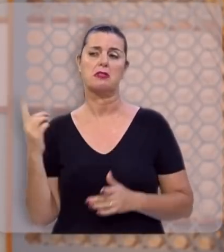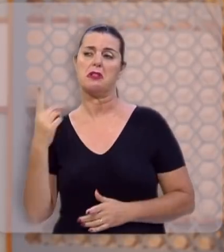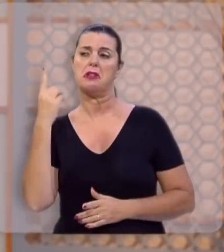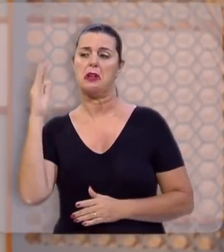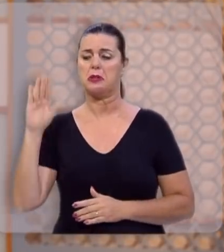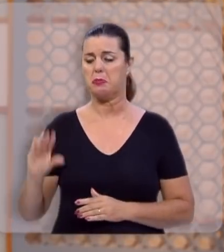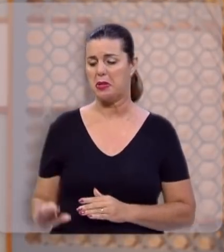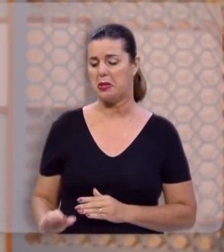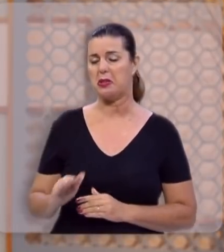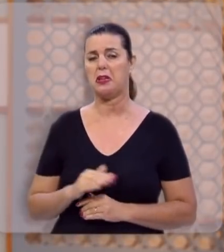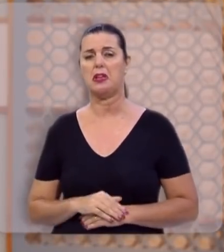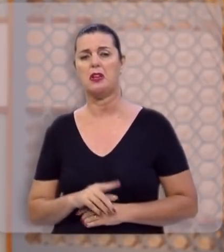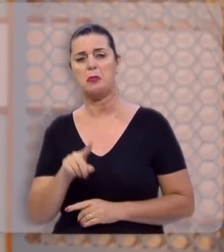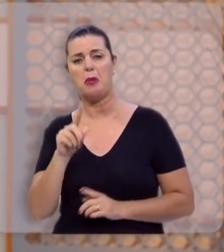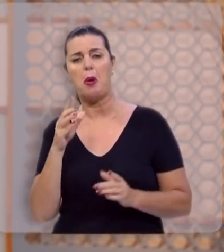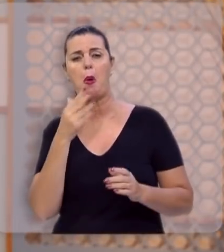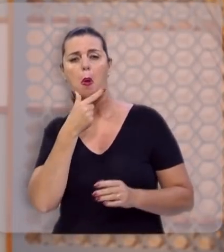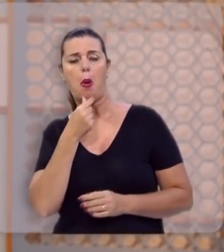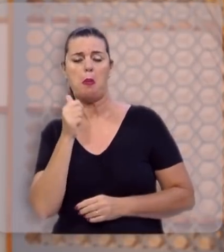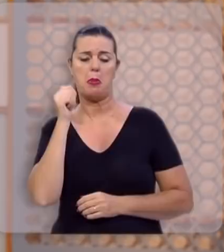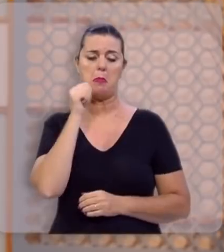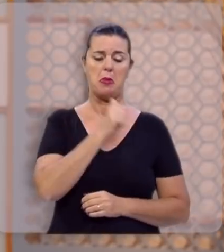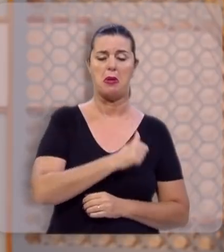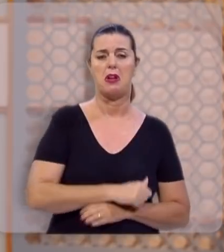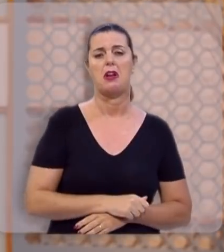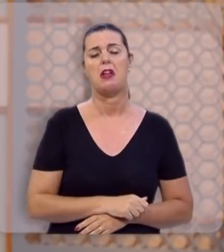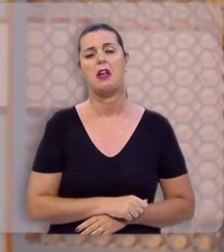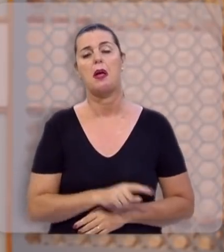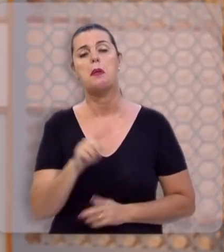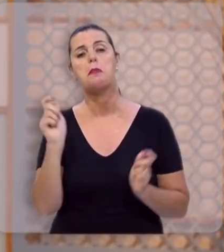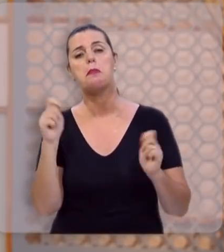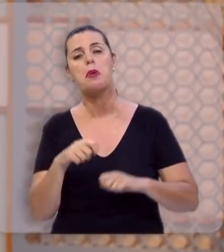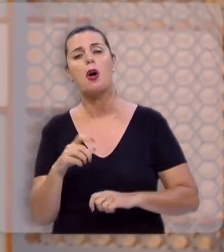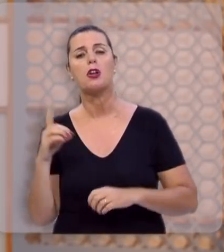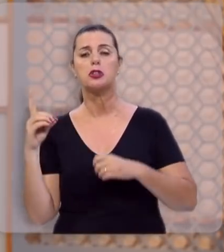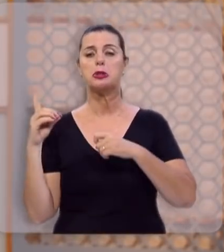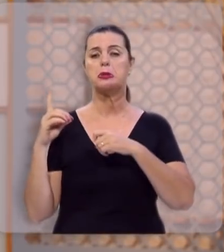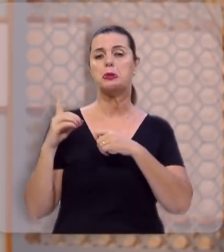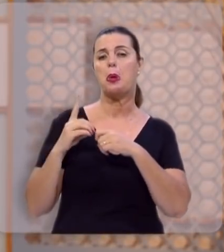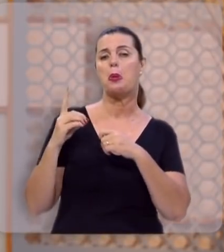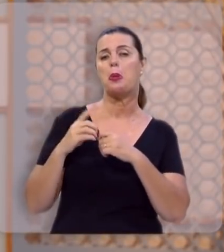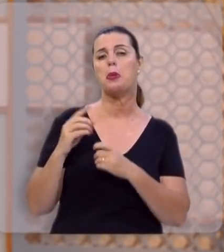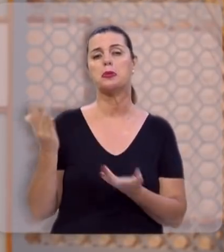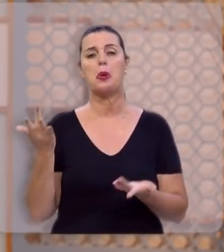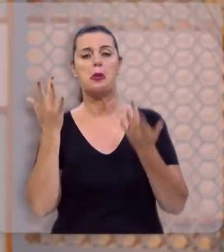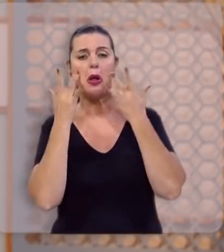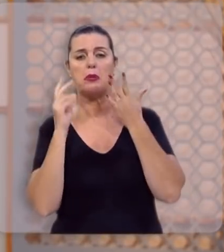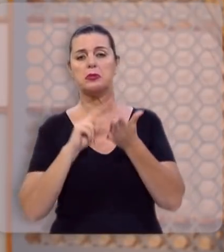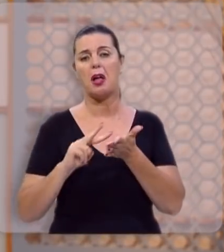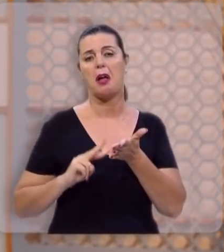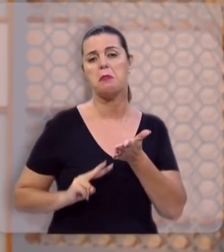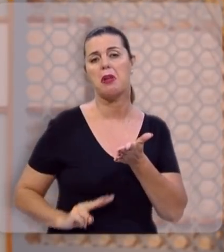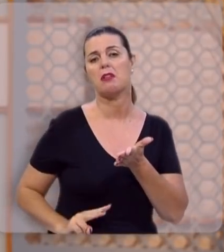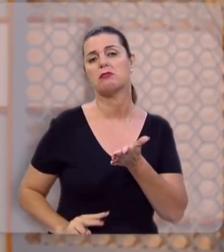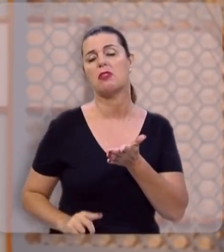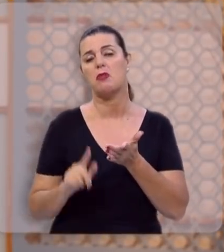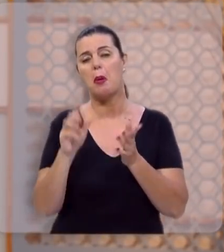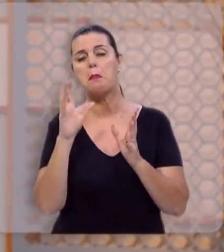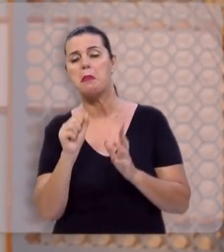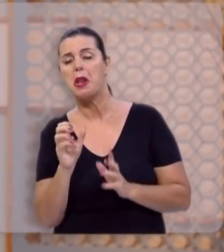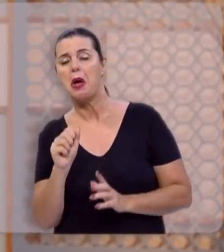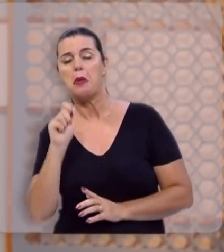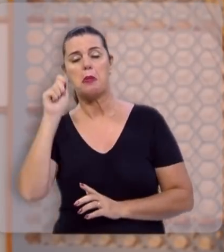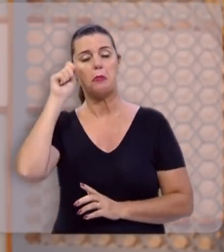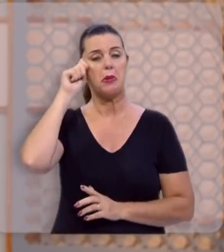ser pequeno, você pode ser homem, você pode ser mulher, você pode ser doutor, você pode ser analfabeto, você pode ser branco, você pode